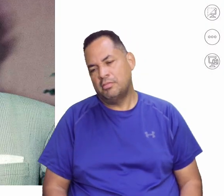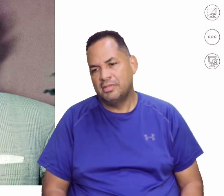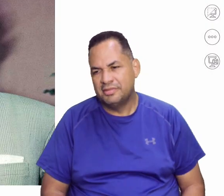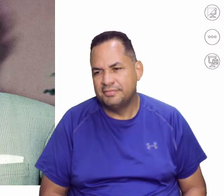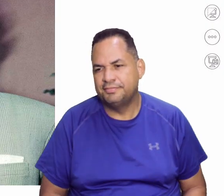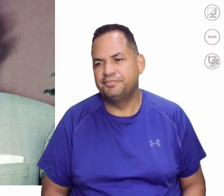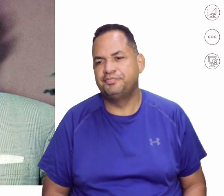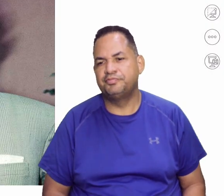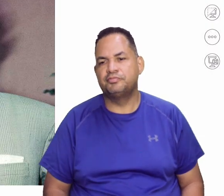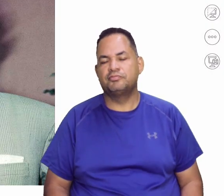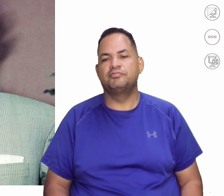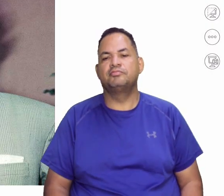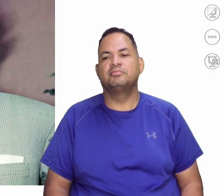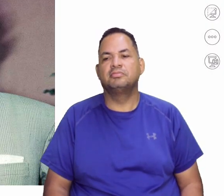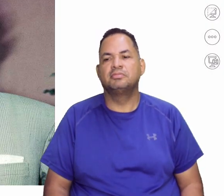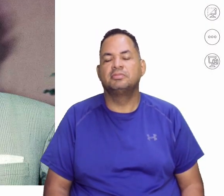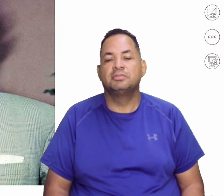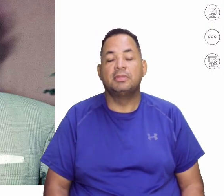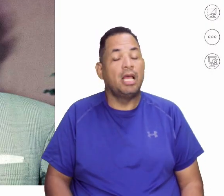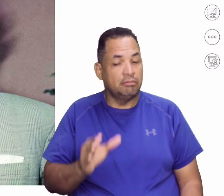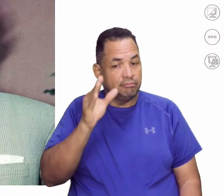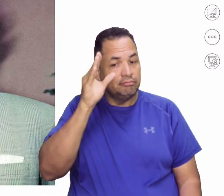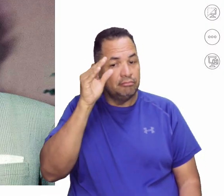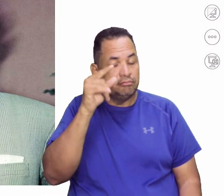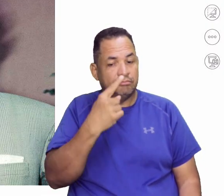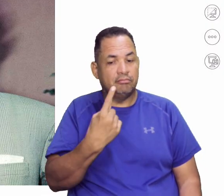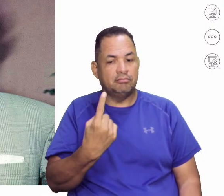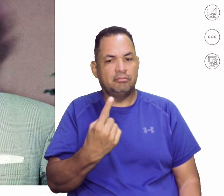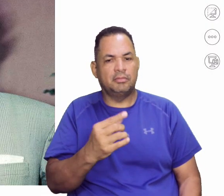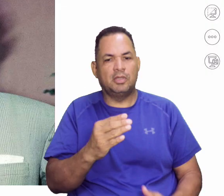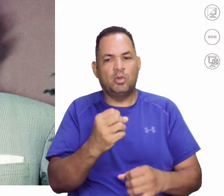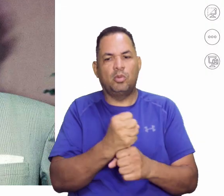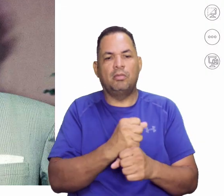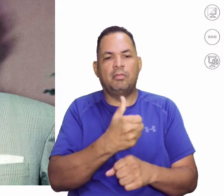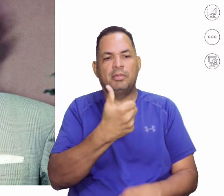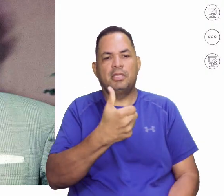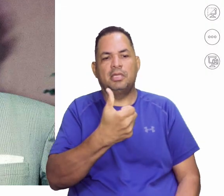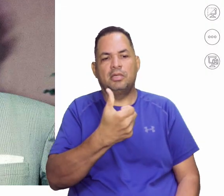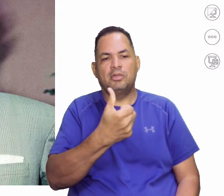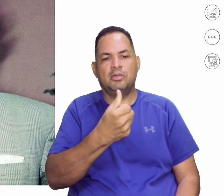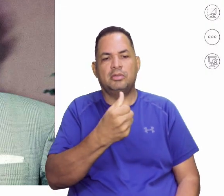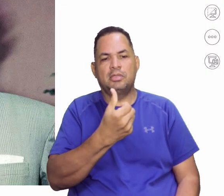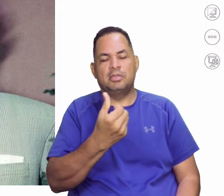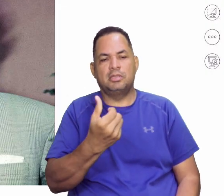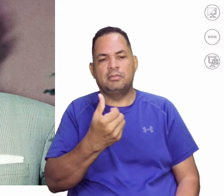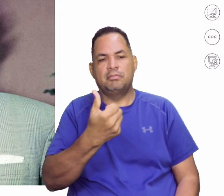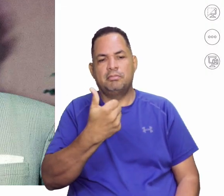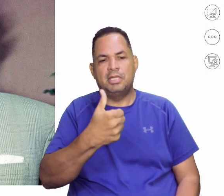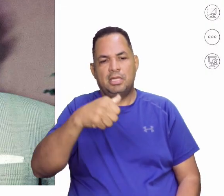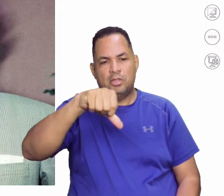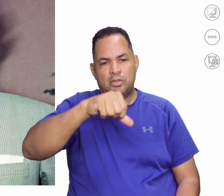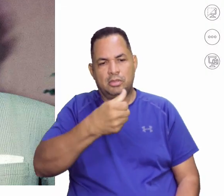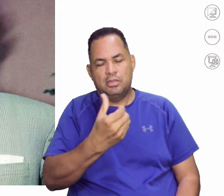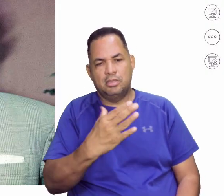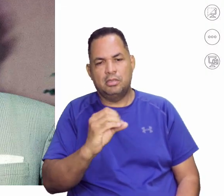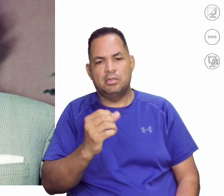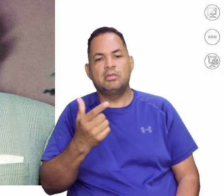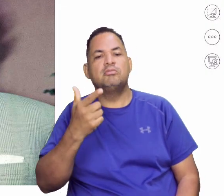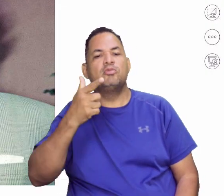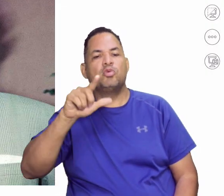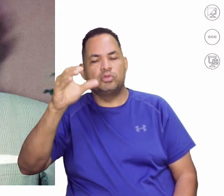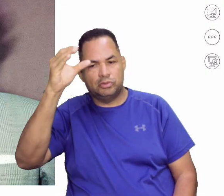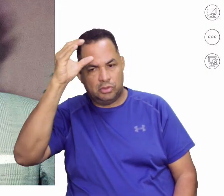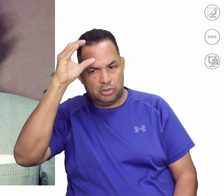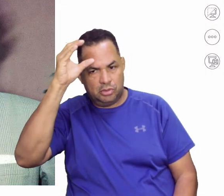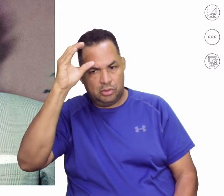E aí uma coisa interessante é o seguinte, que em 1960 o Congo consegue a sua